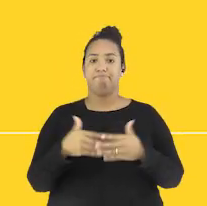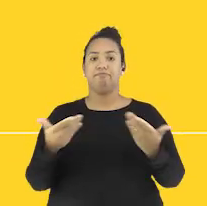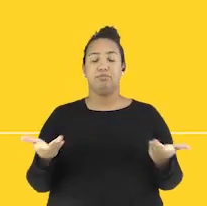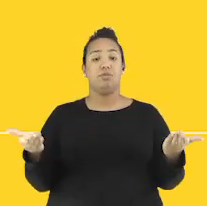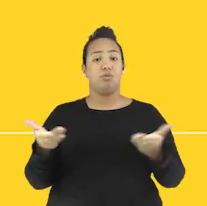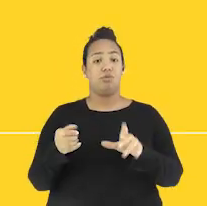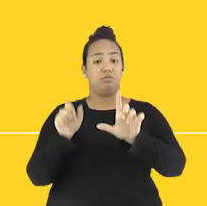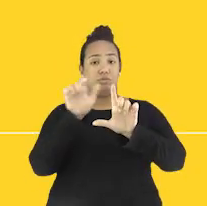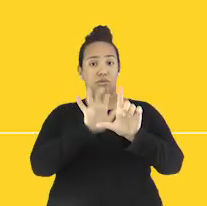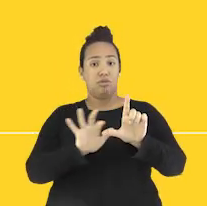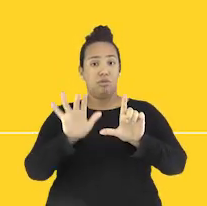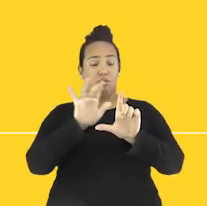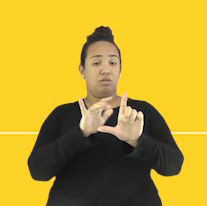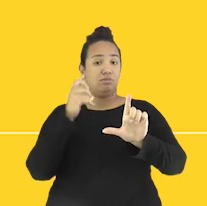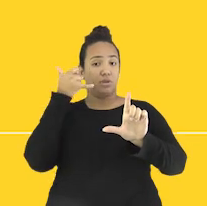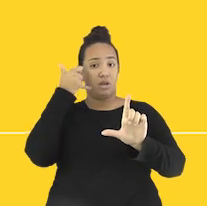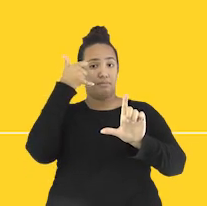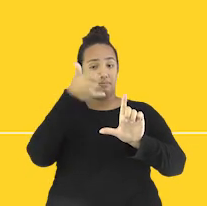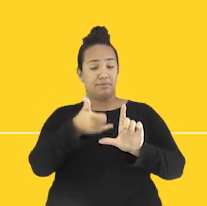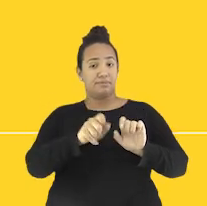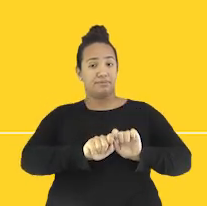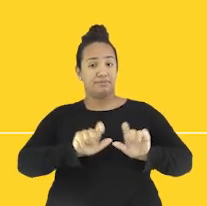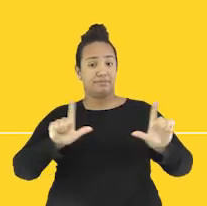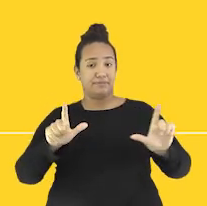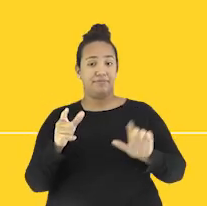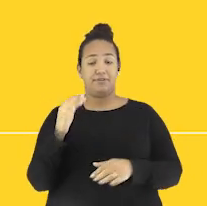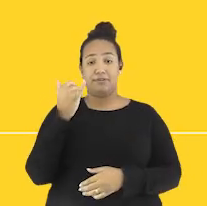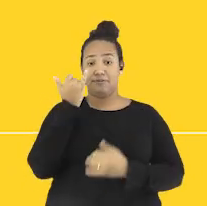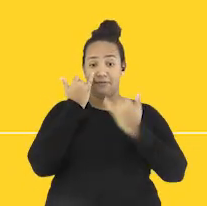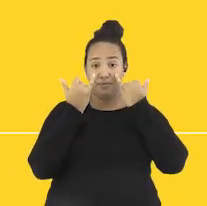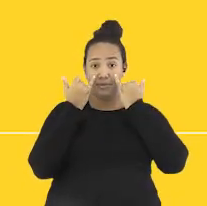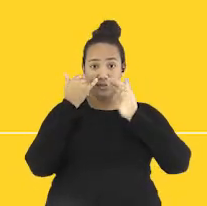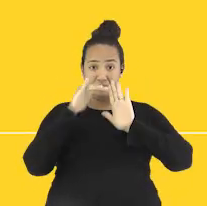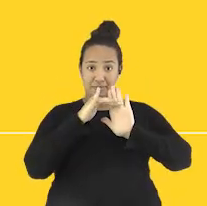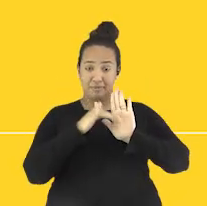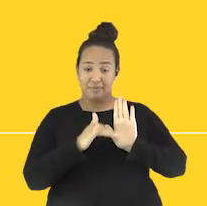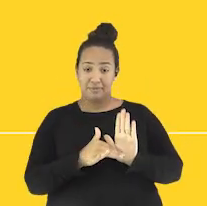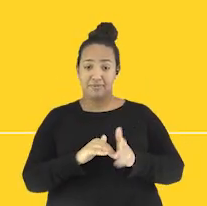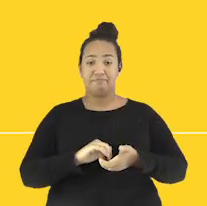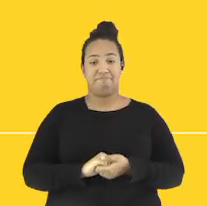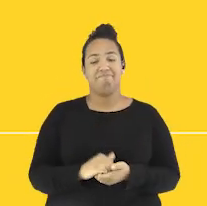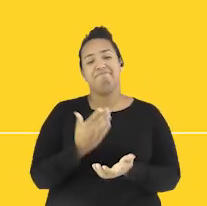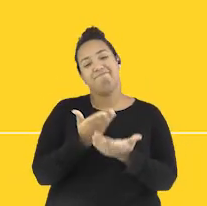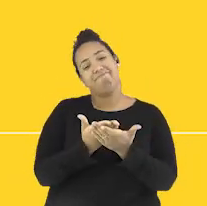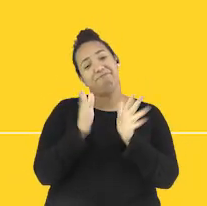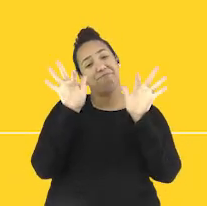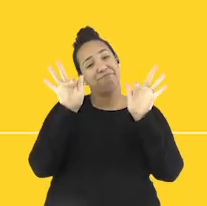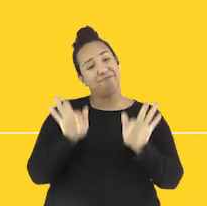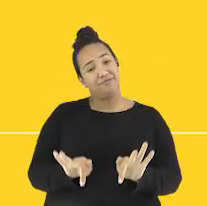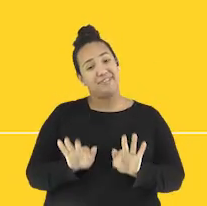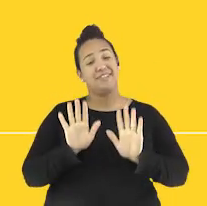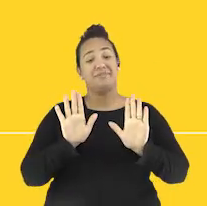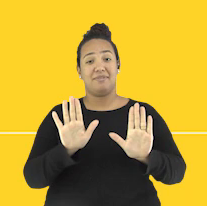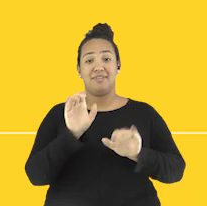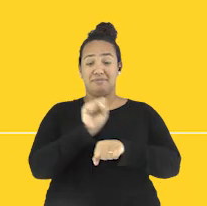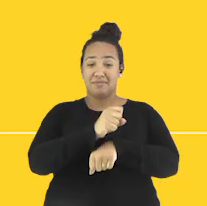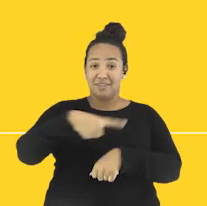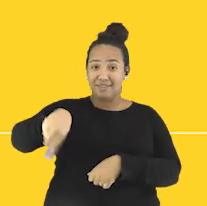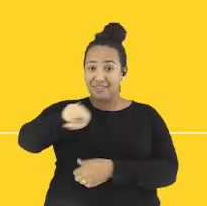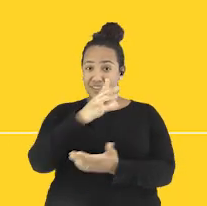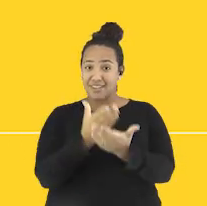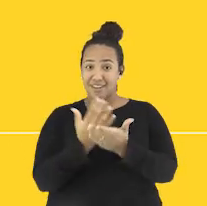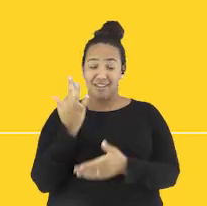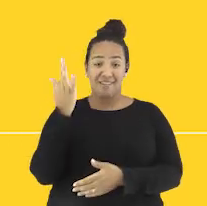hoje, escaneie agora o QR Code que está na sua tela e preencha as informações. E vamos nos despedindo por aqui, mas